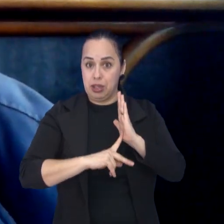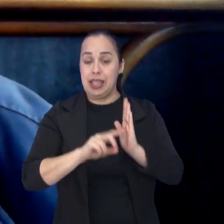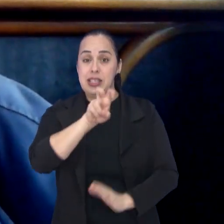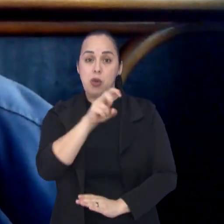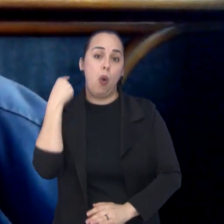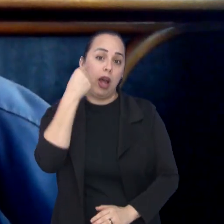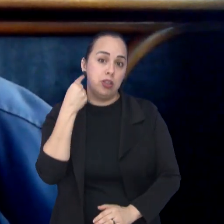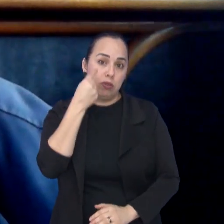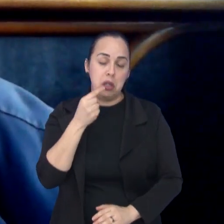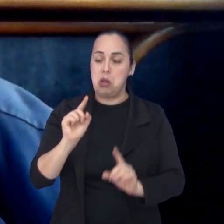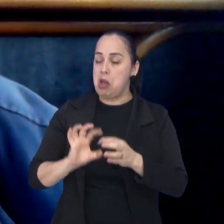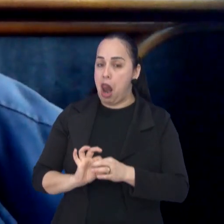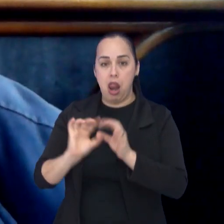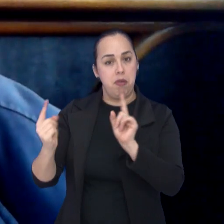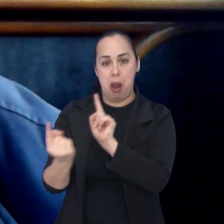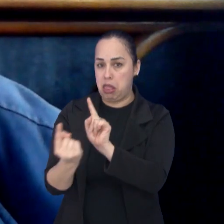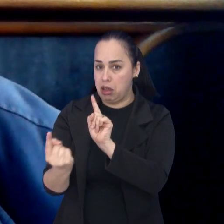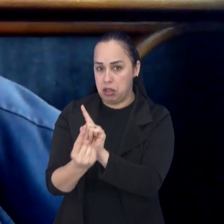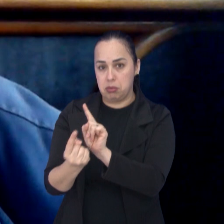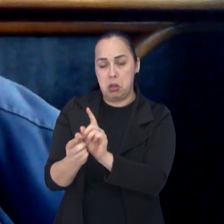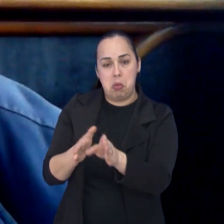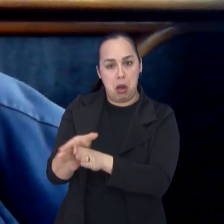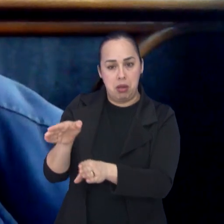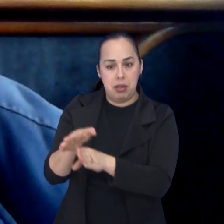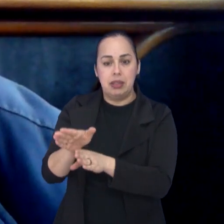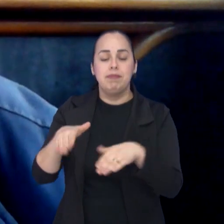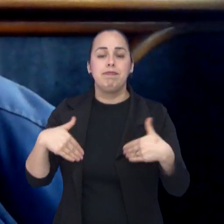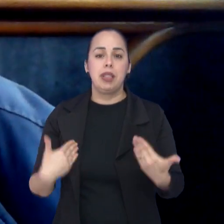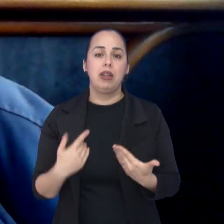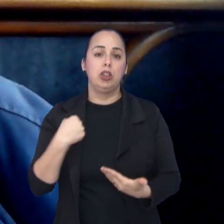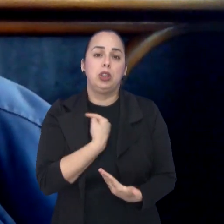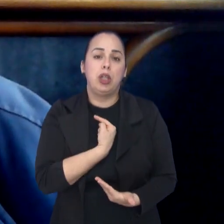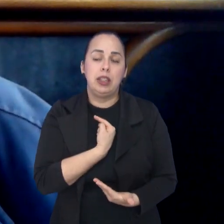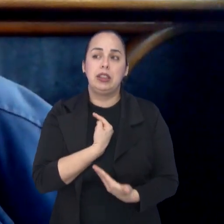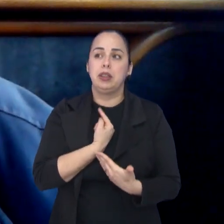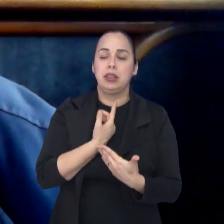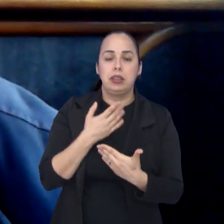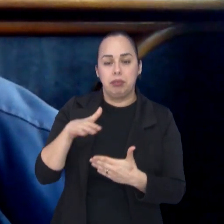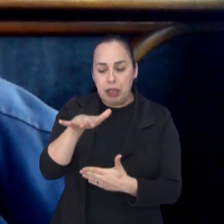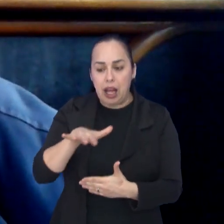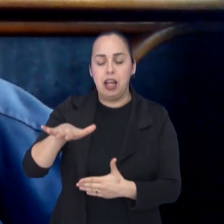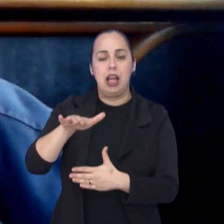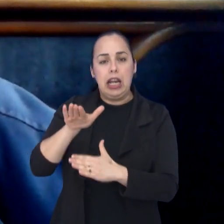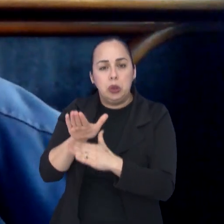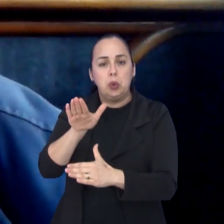a qualquer momento do dia eles estarão dispostos. Então, a gente procura abranger